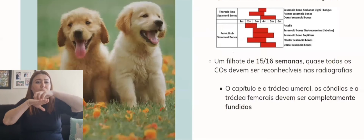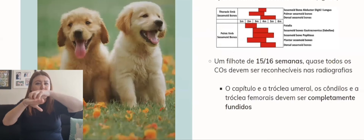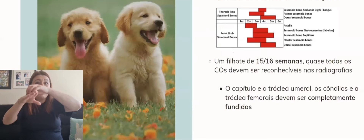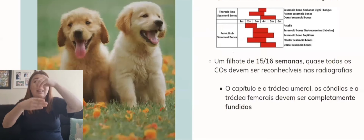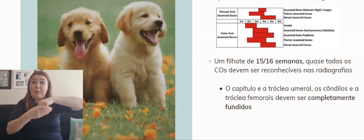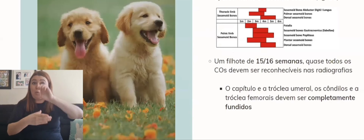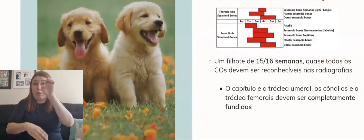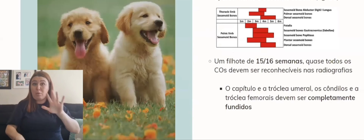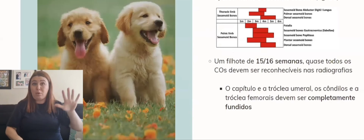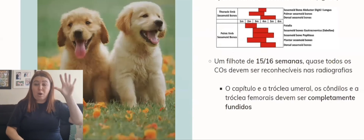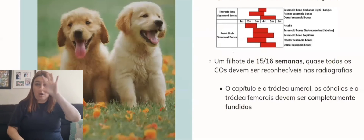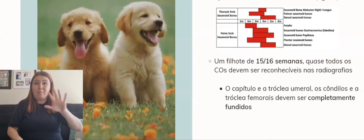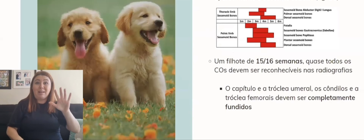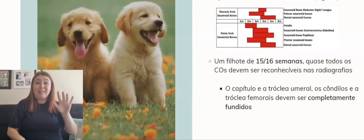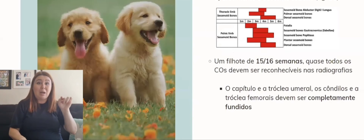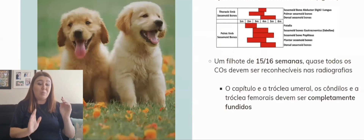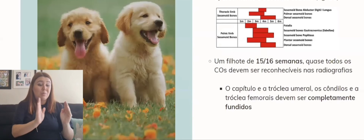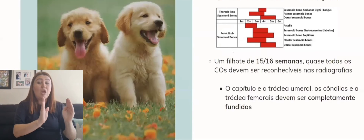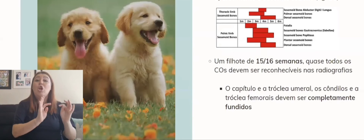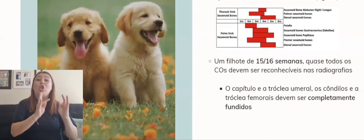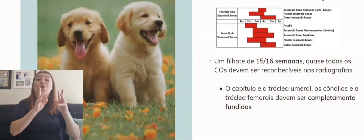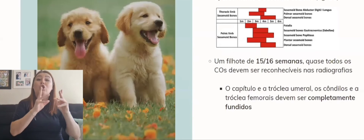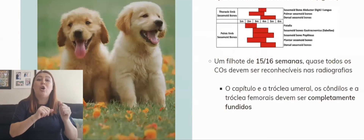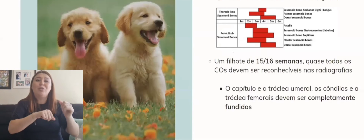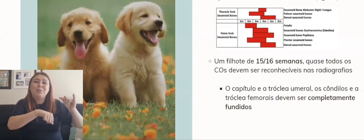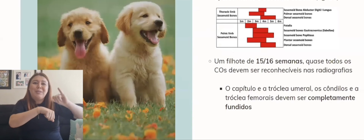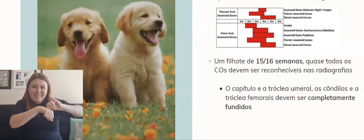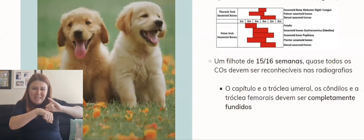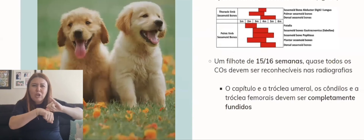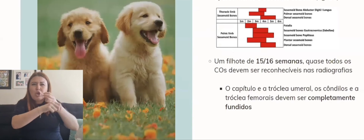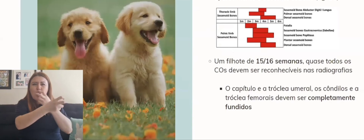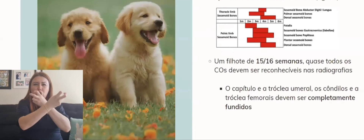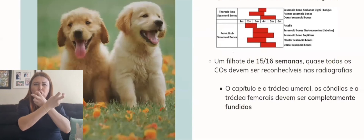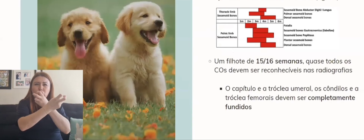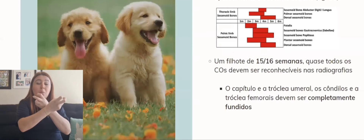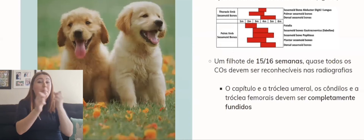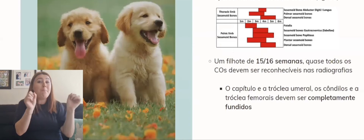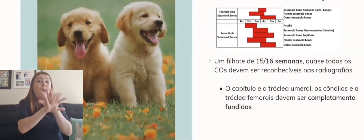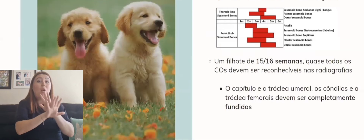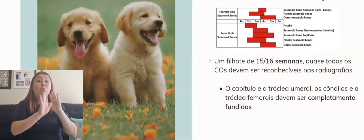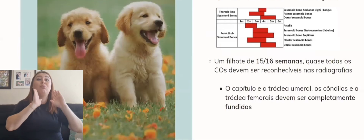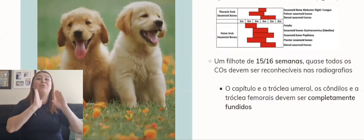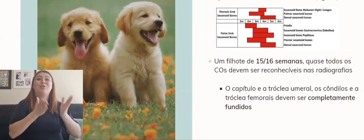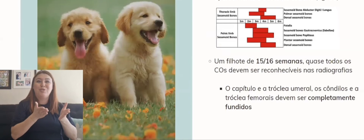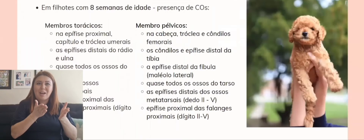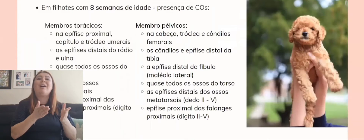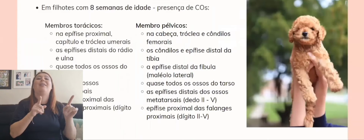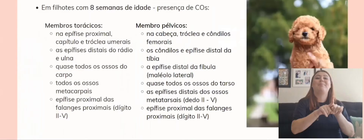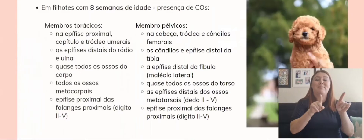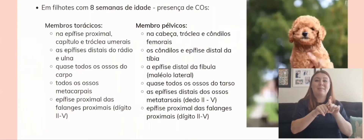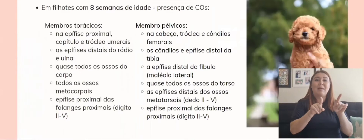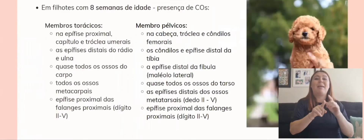disso, o capítulo e a trócula humeral, os côndilos e tróculas femorais, devem ser completamente fundidos.